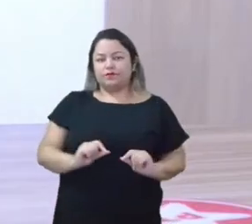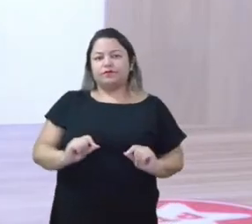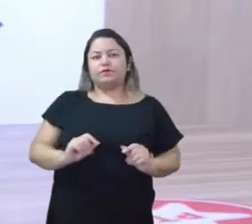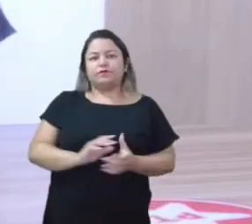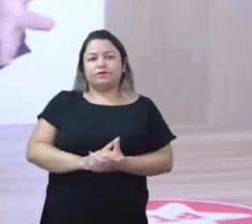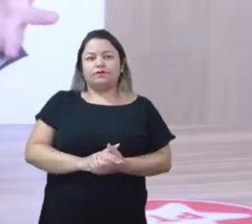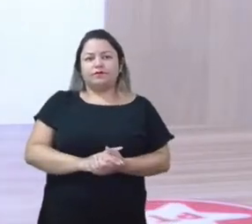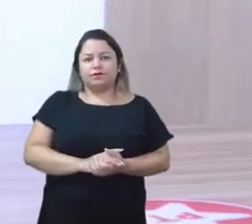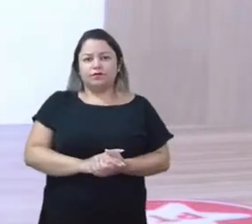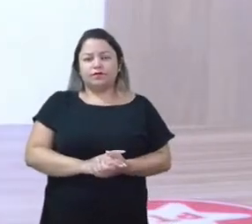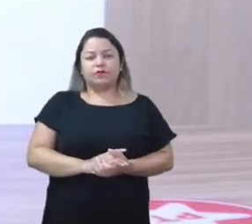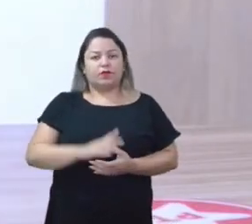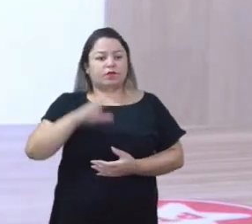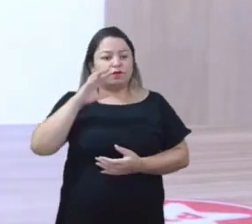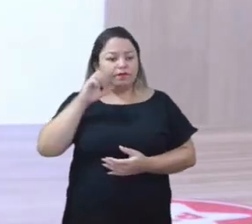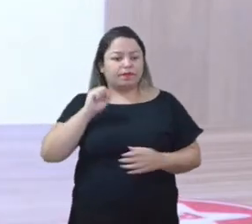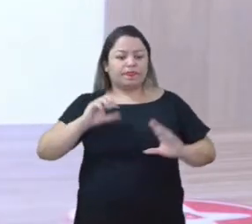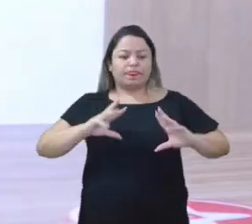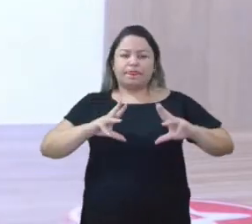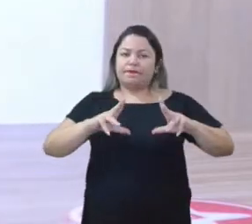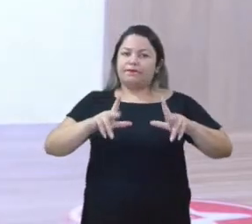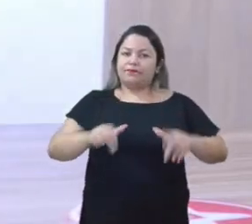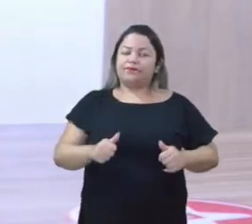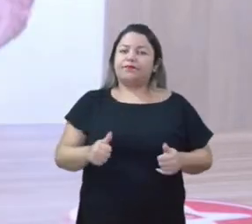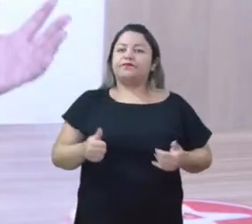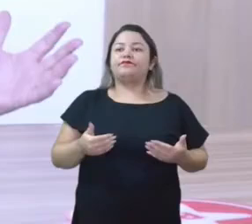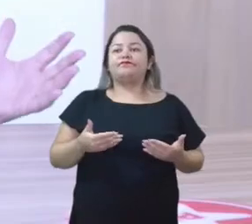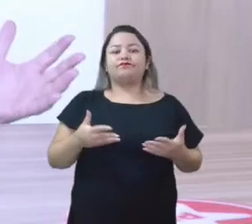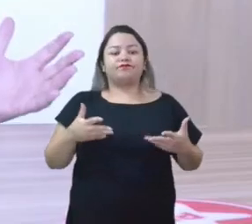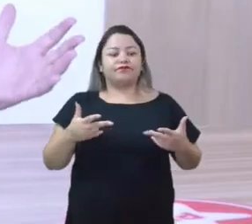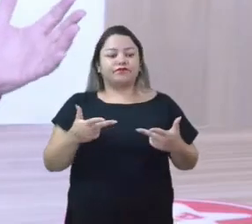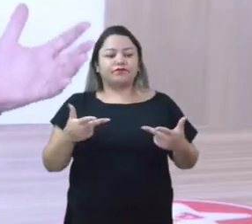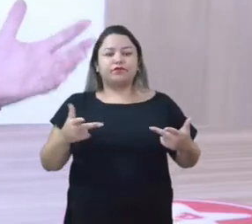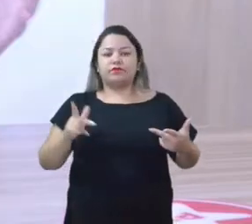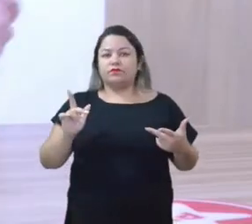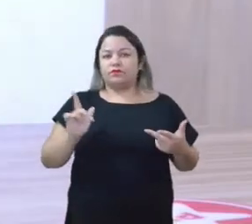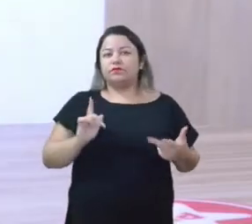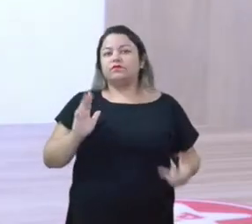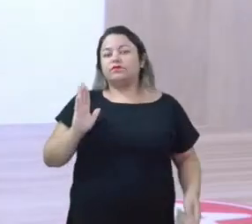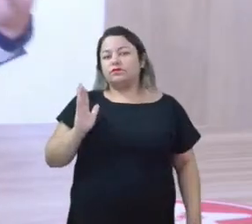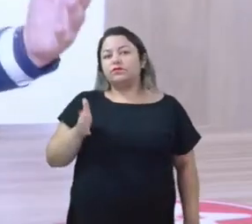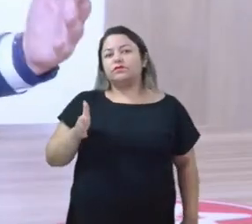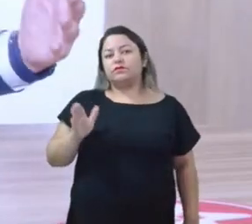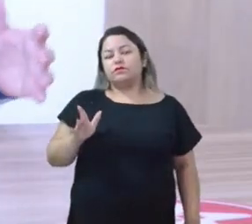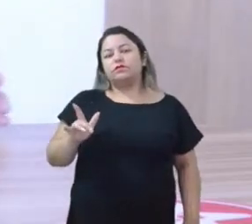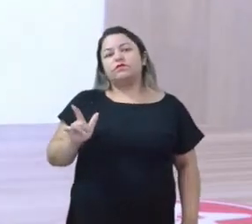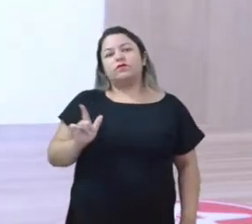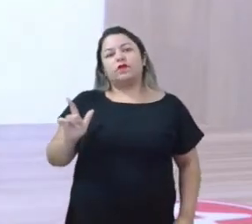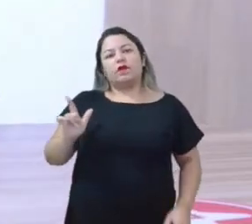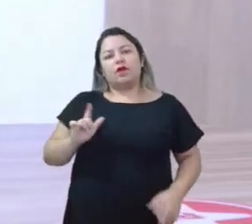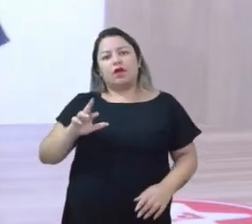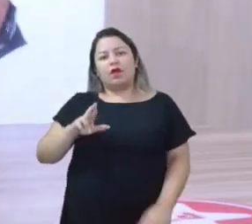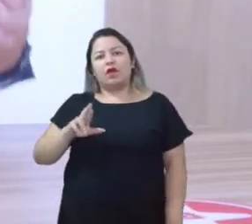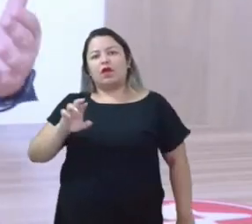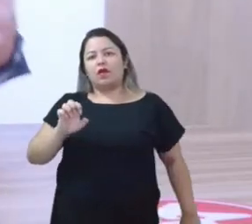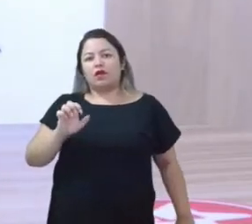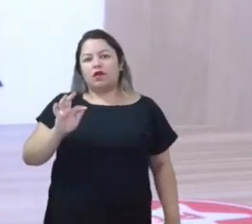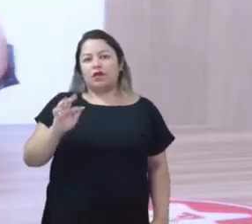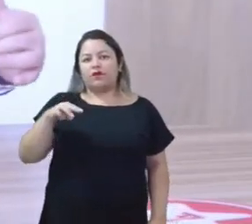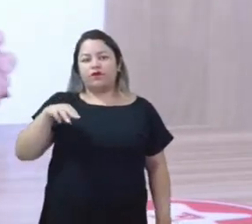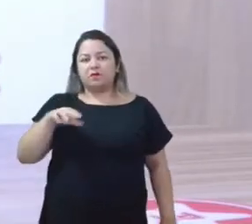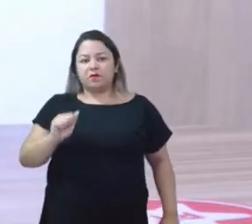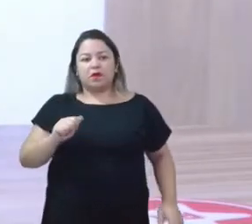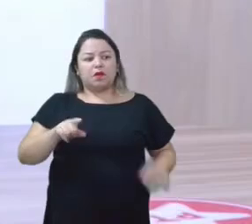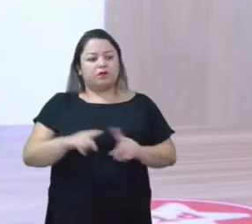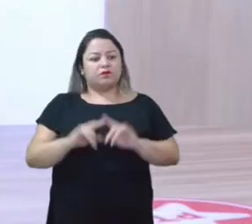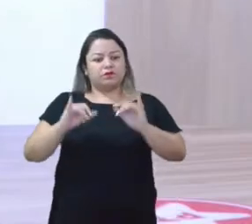temos que envolver e ouvir todos os lados. Já ampliei a conversa na reforma tributária, conversei com todos os setores econômicos, para